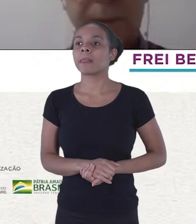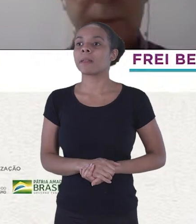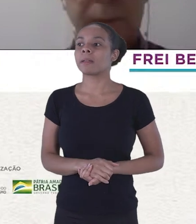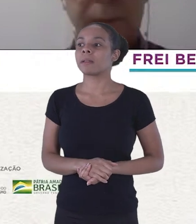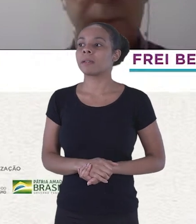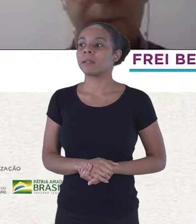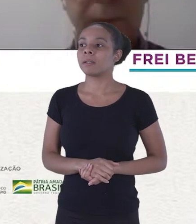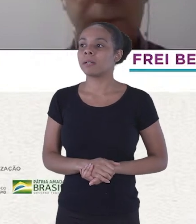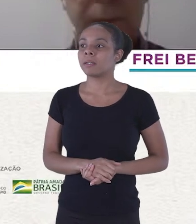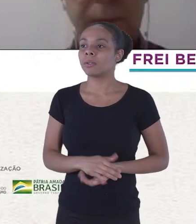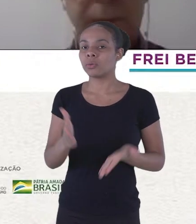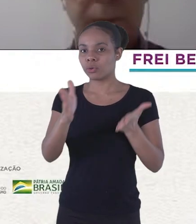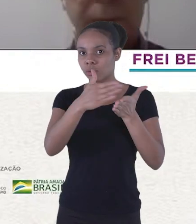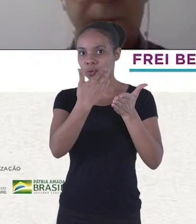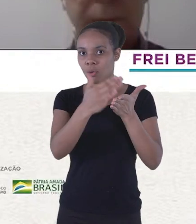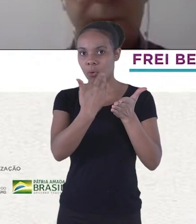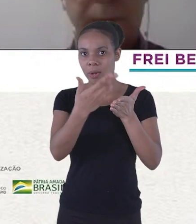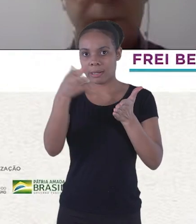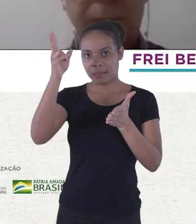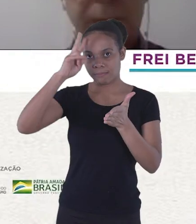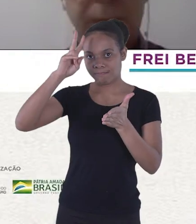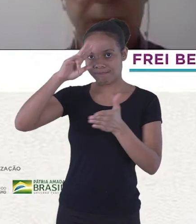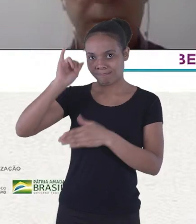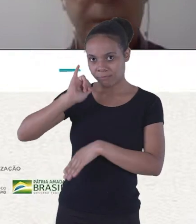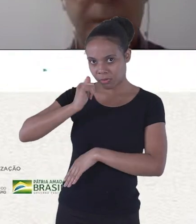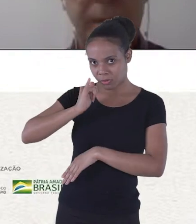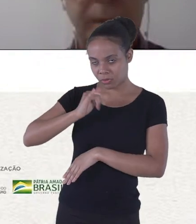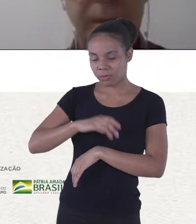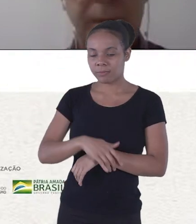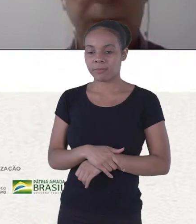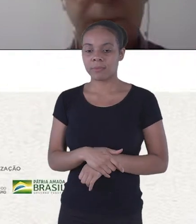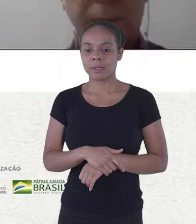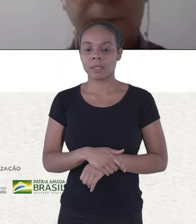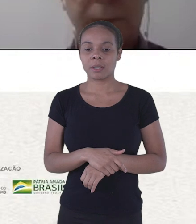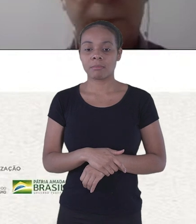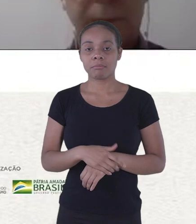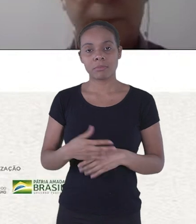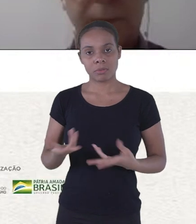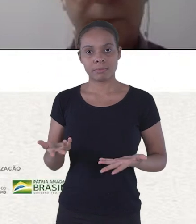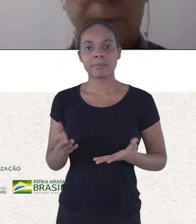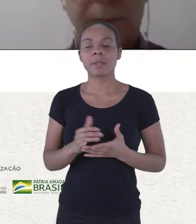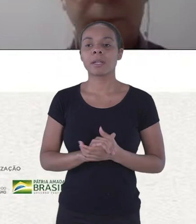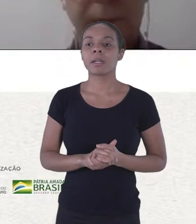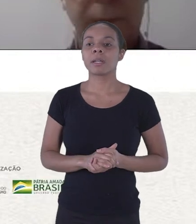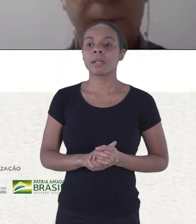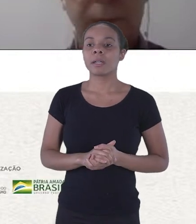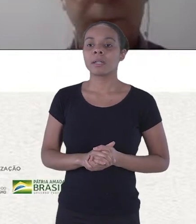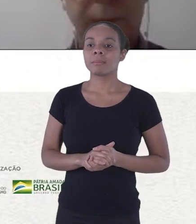que, por motivos de respeito às pessoas, eu não narrei